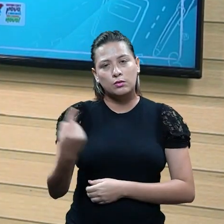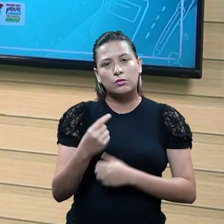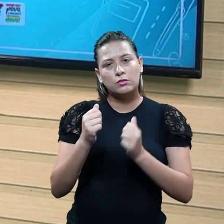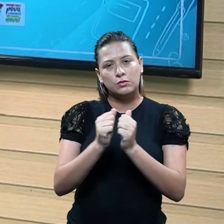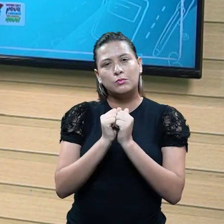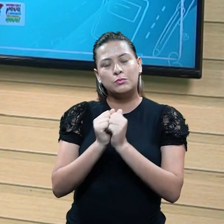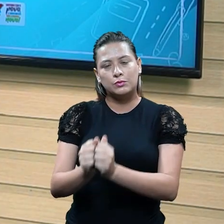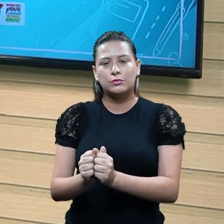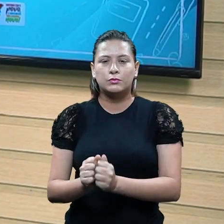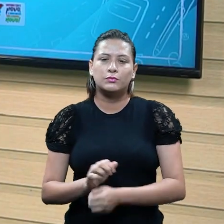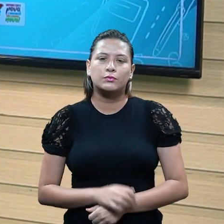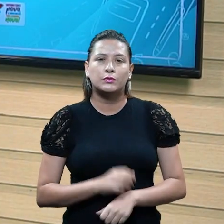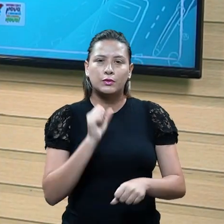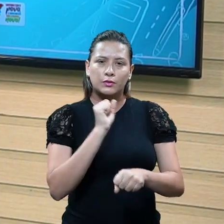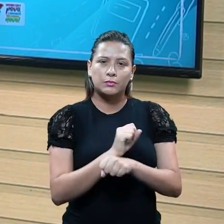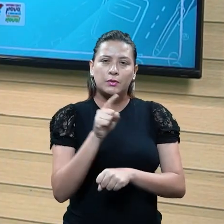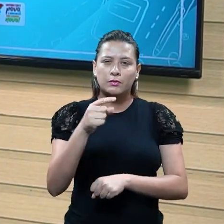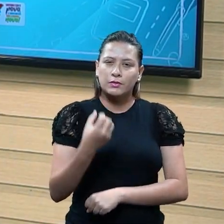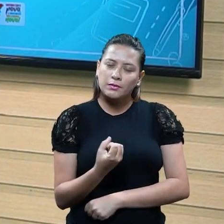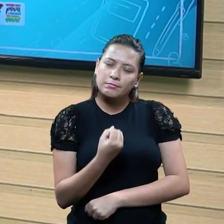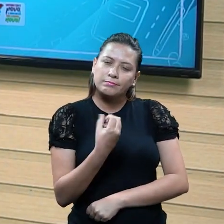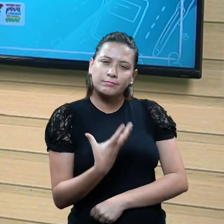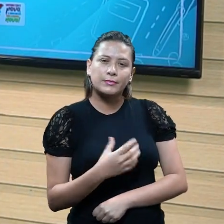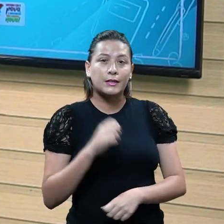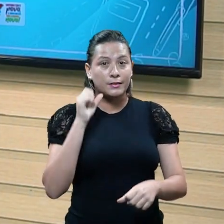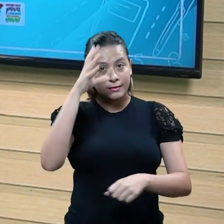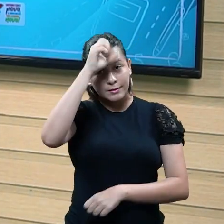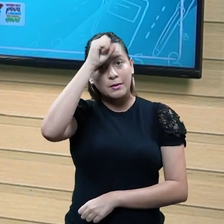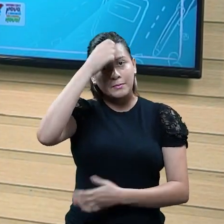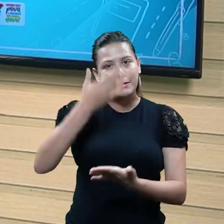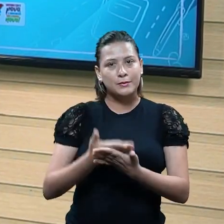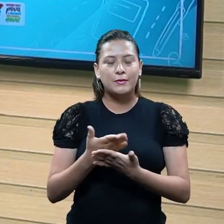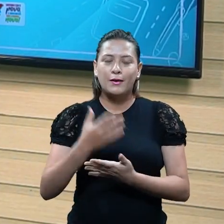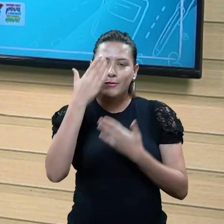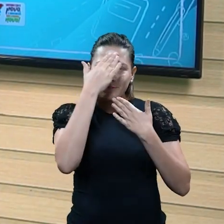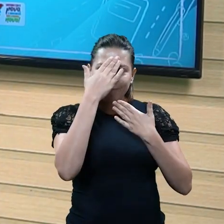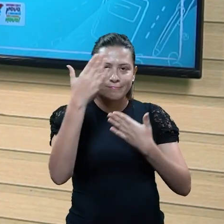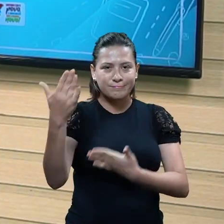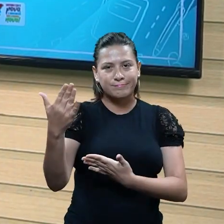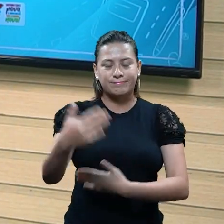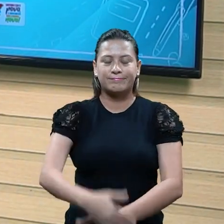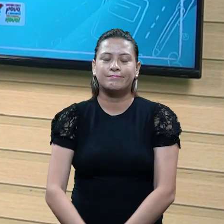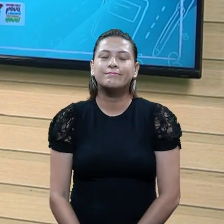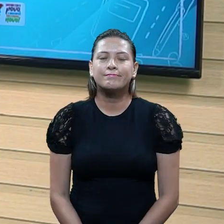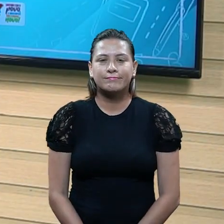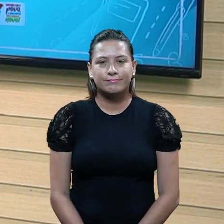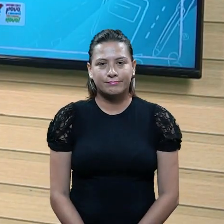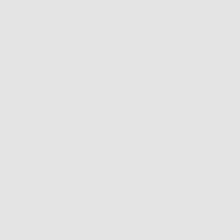espero que todos fiquem numa boa e aprendam com esta aula. Muito obrigado e até a próxima.